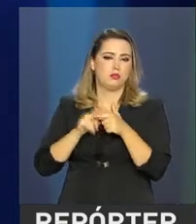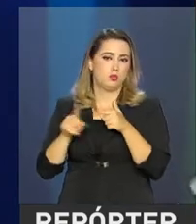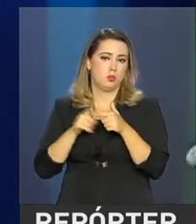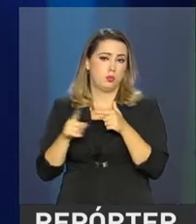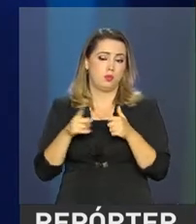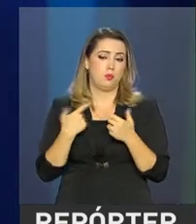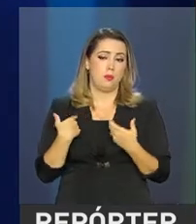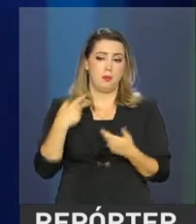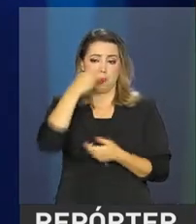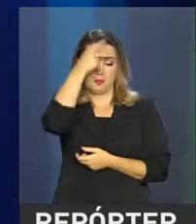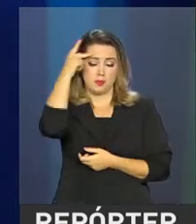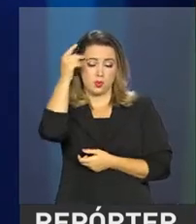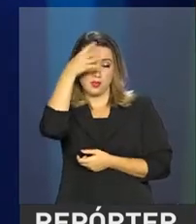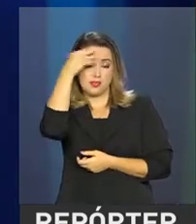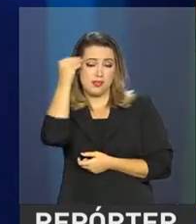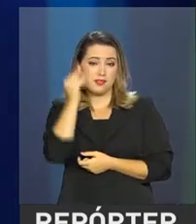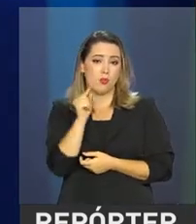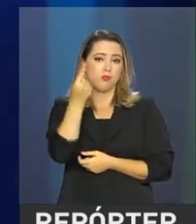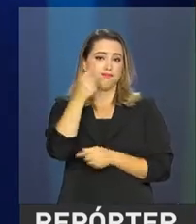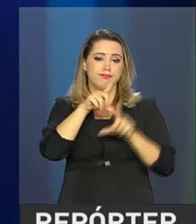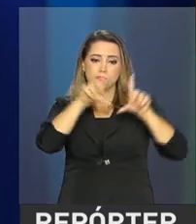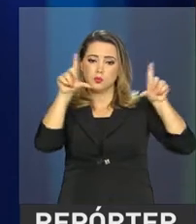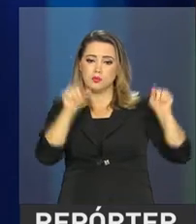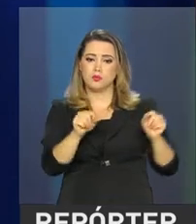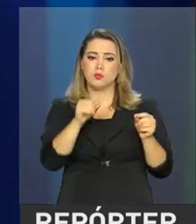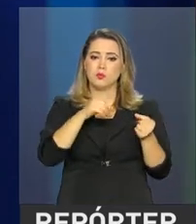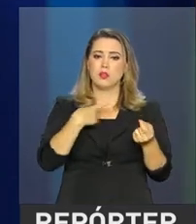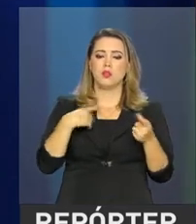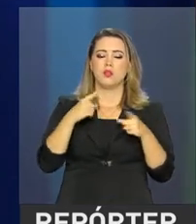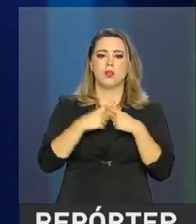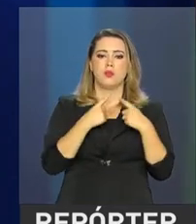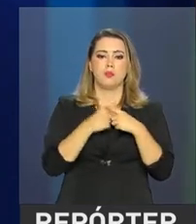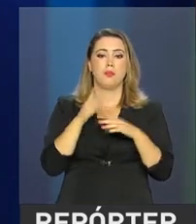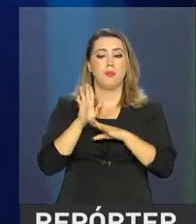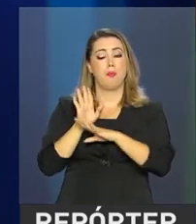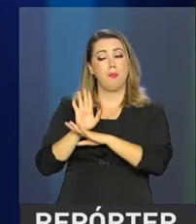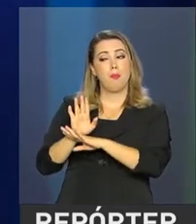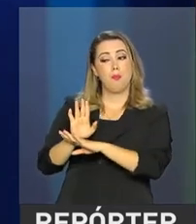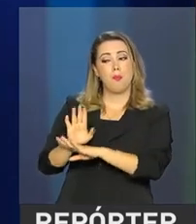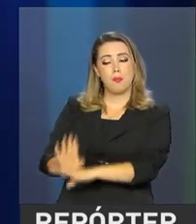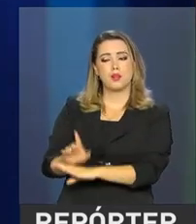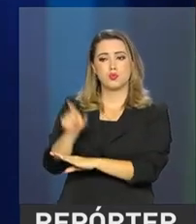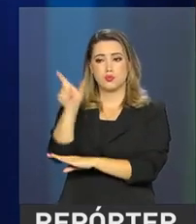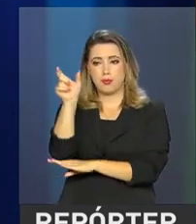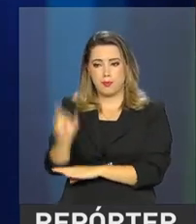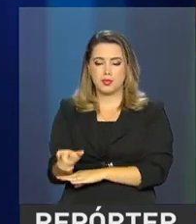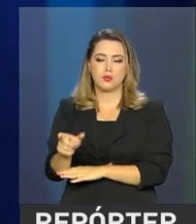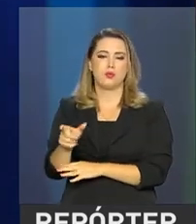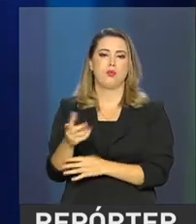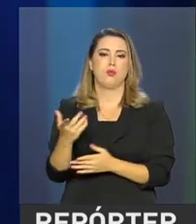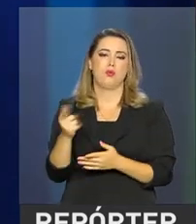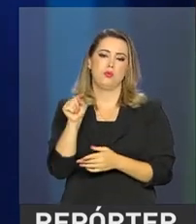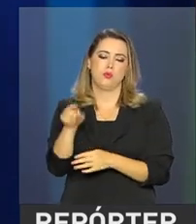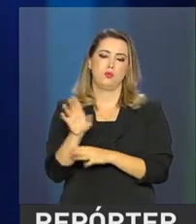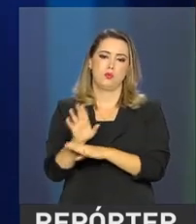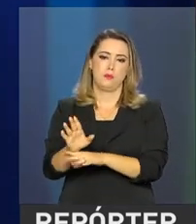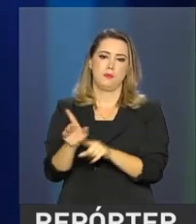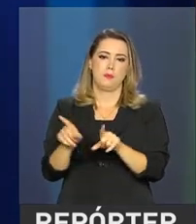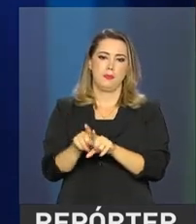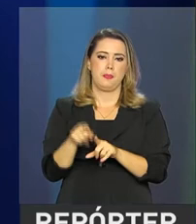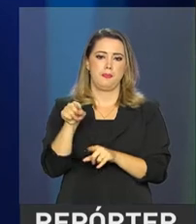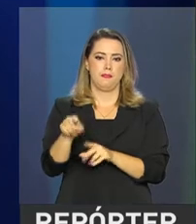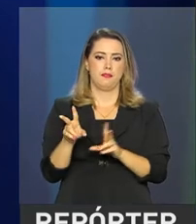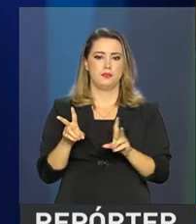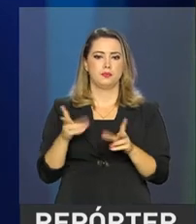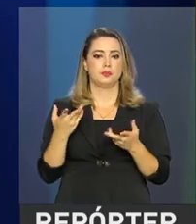dizer, então assim, não considera essa regra em termos de beneficiar esse participante. Em termos de benefício, foi